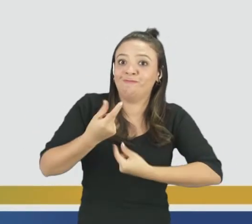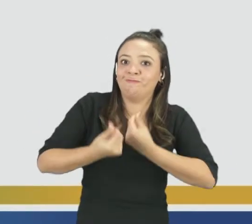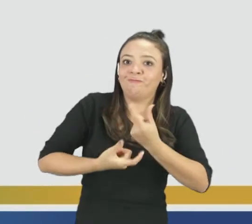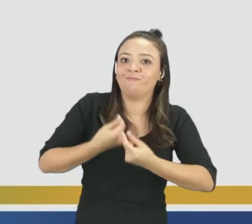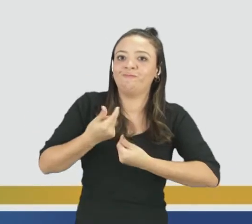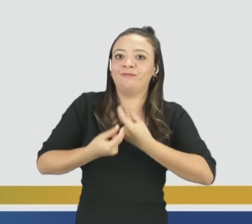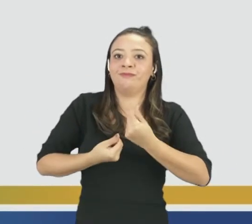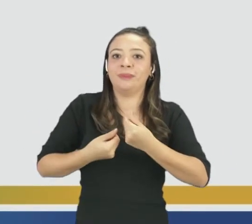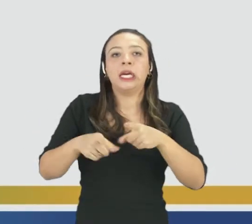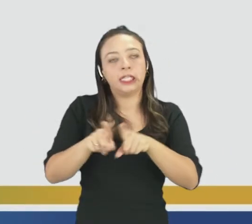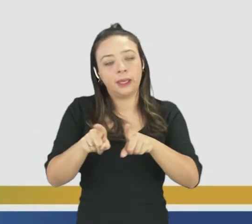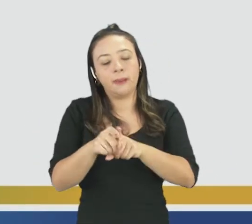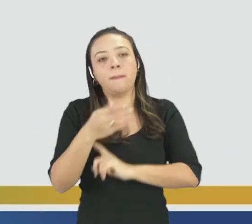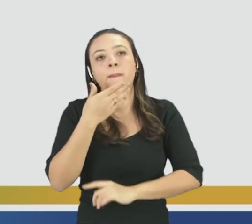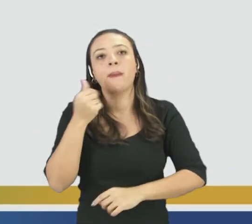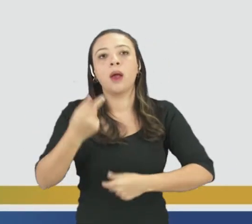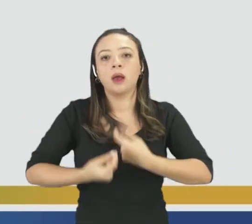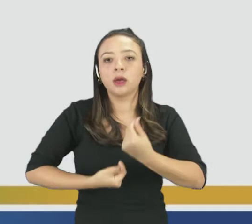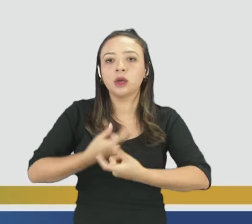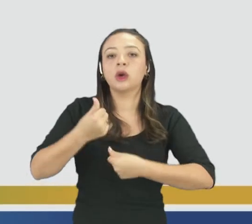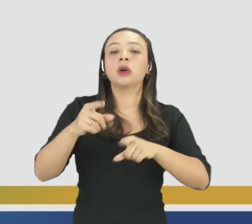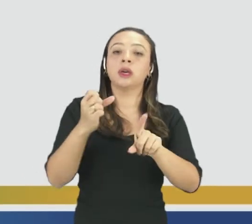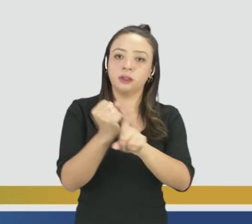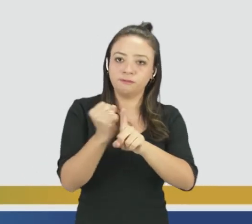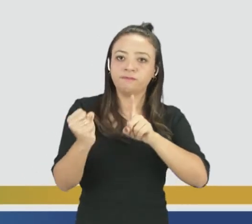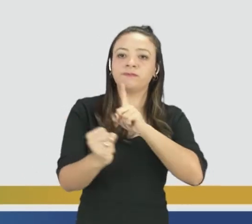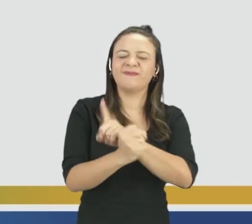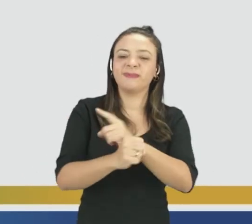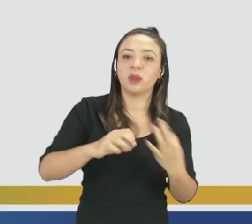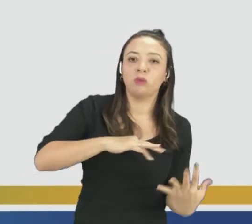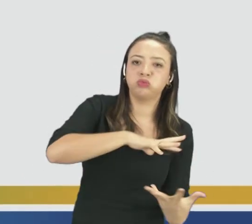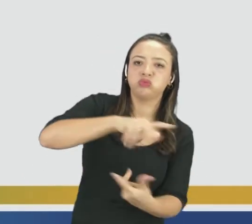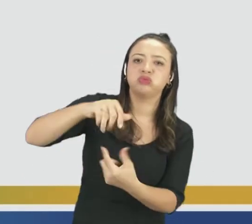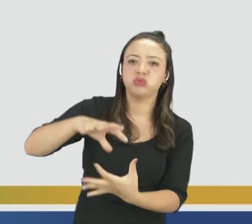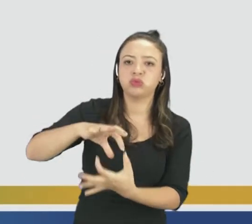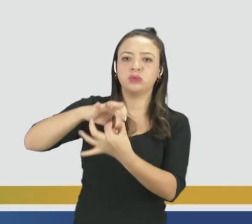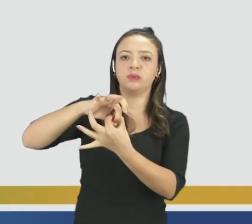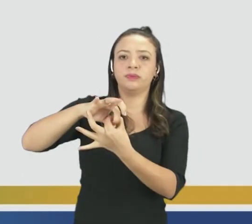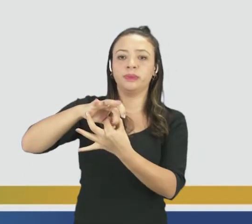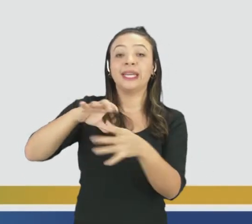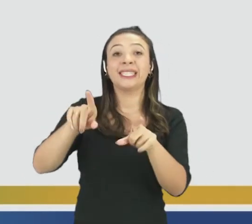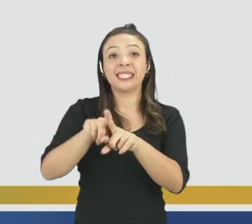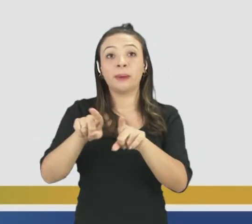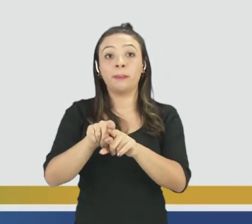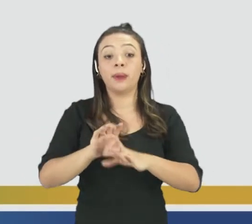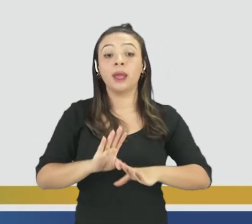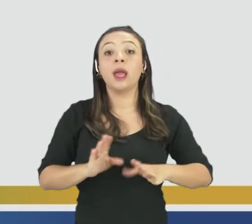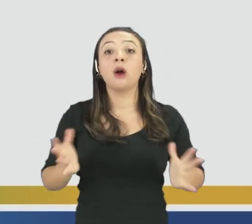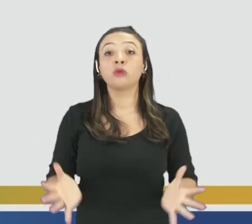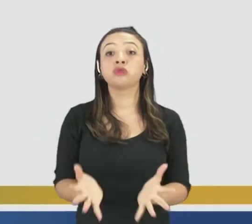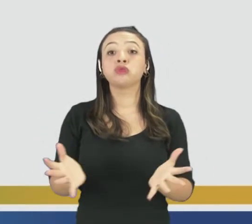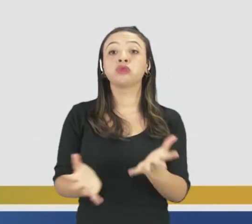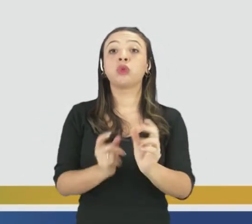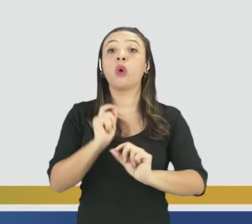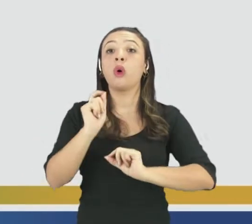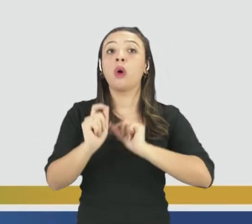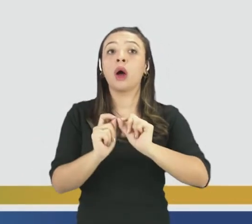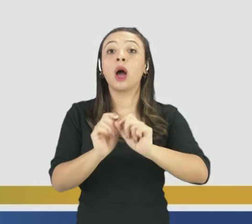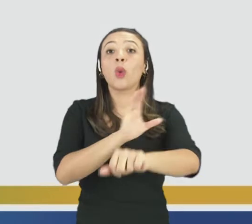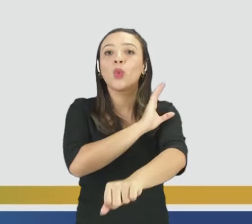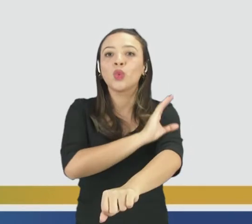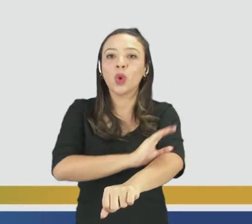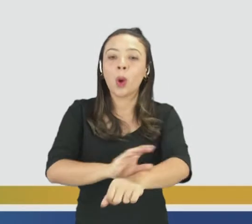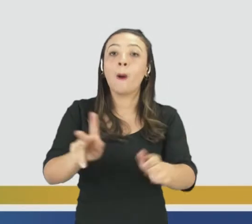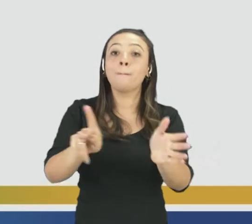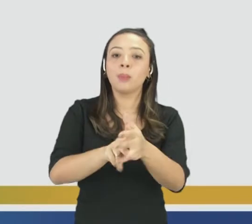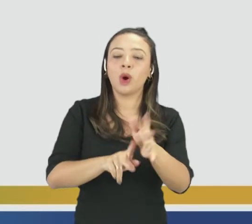além de fatores econômicos e sociais a globalização também interfere nos aspectos culturais de